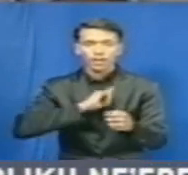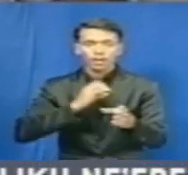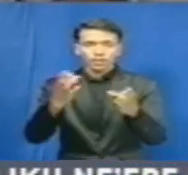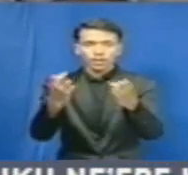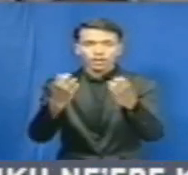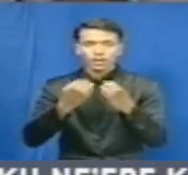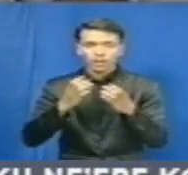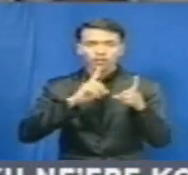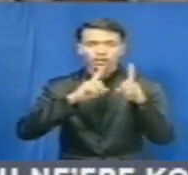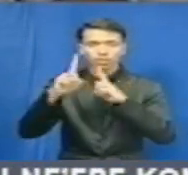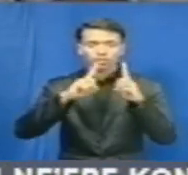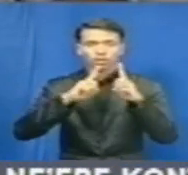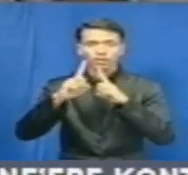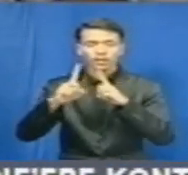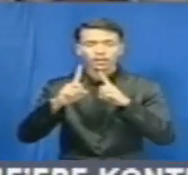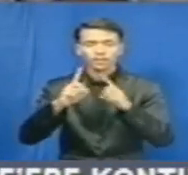informa